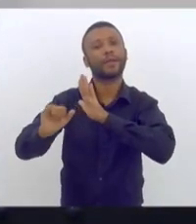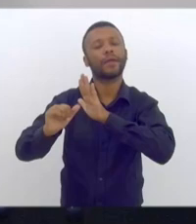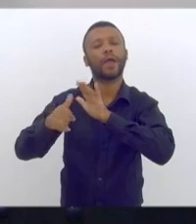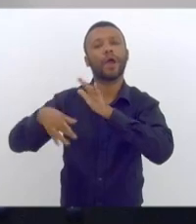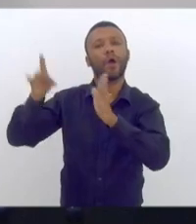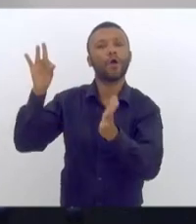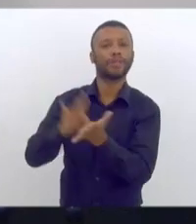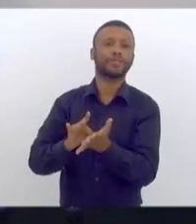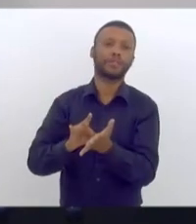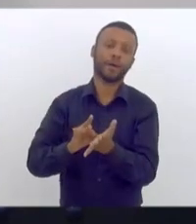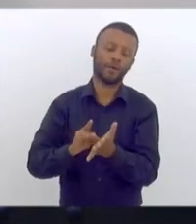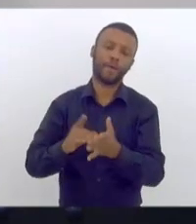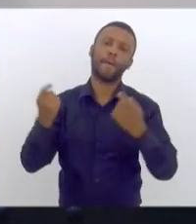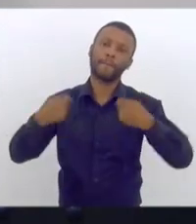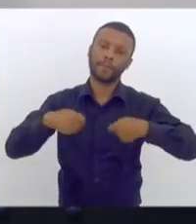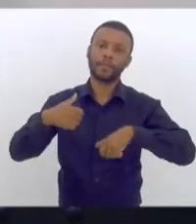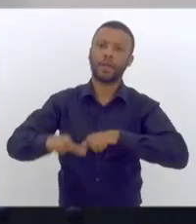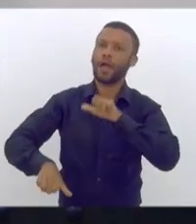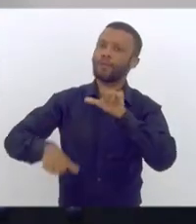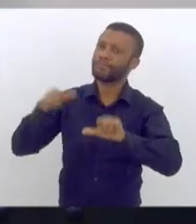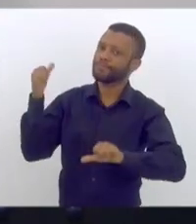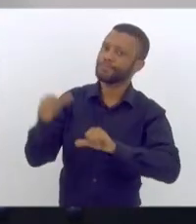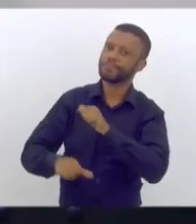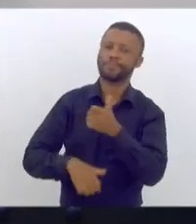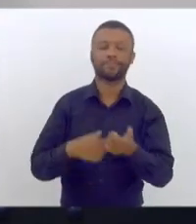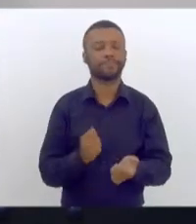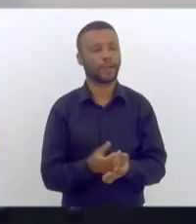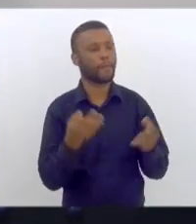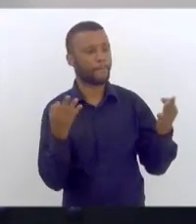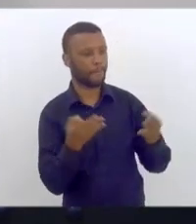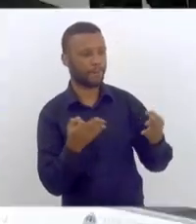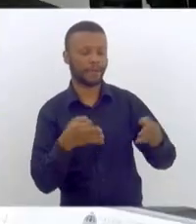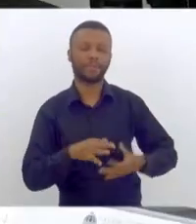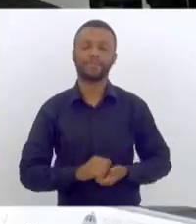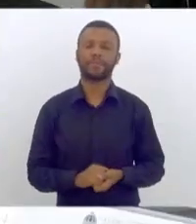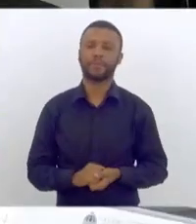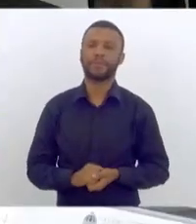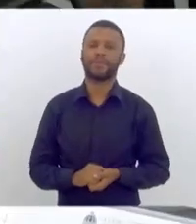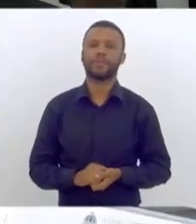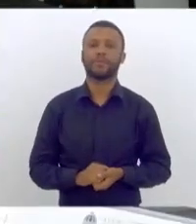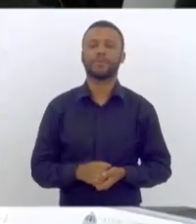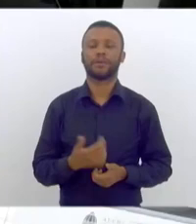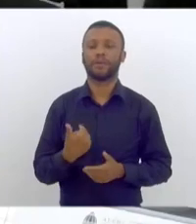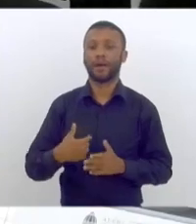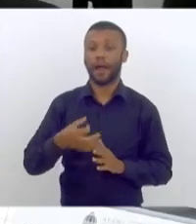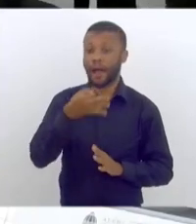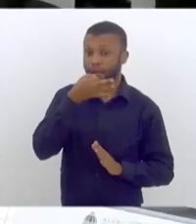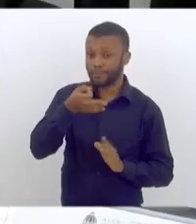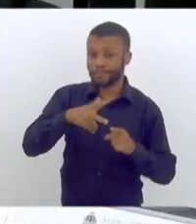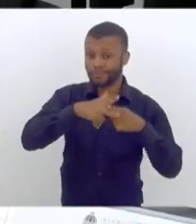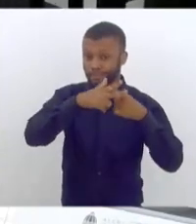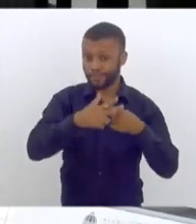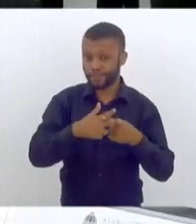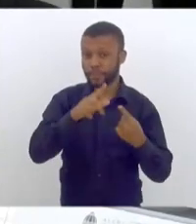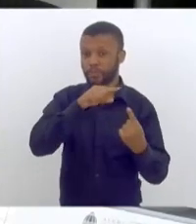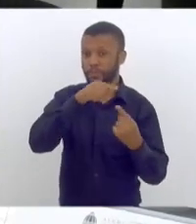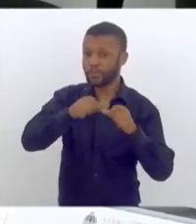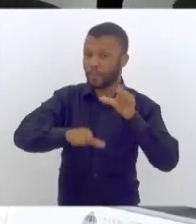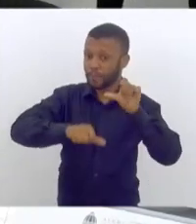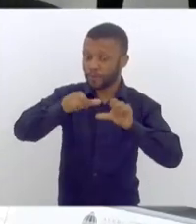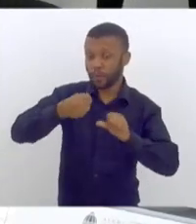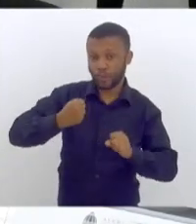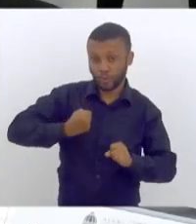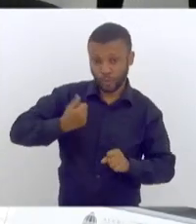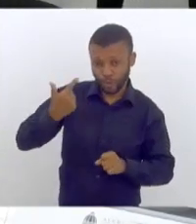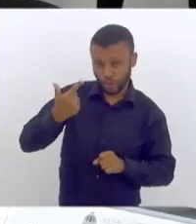o termo correto Por favor bom modificativa número 2 vai na mesma